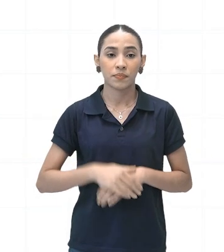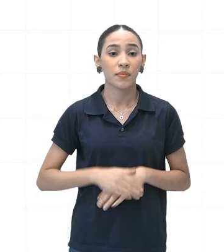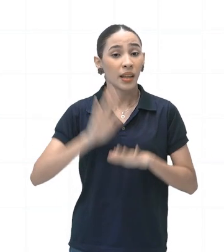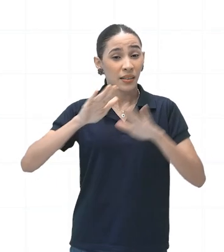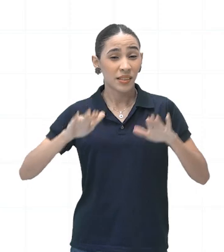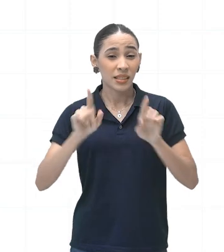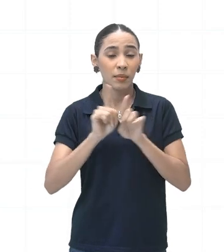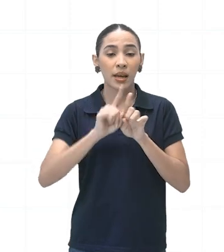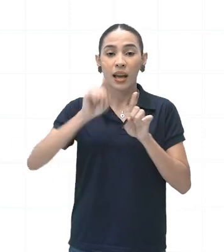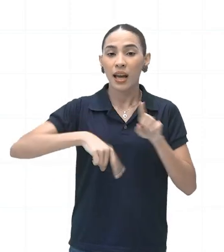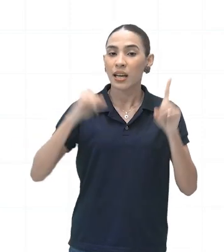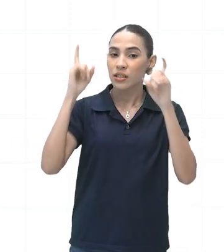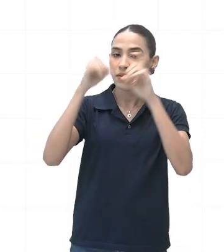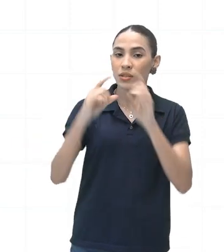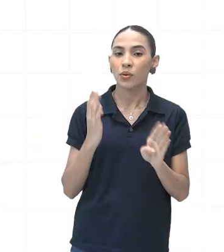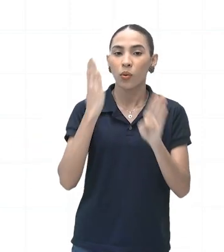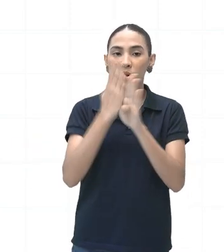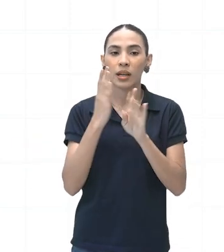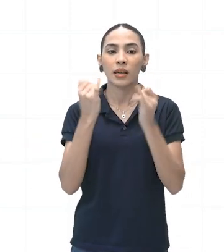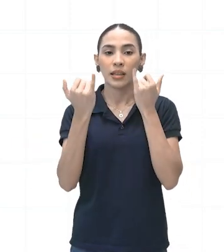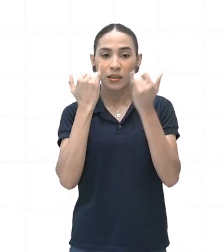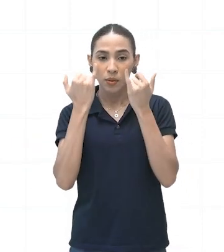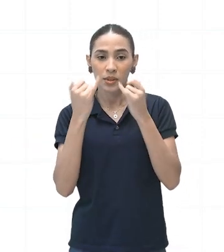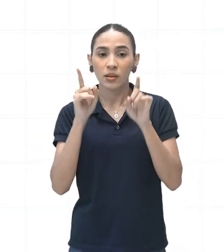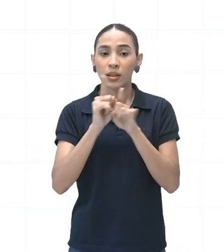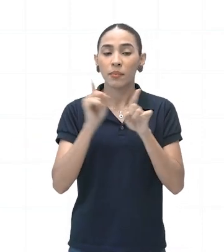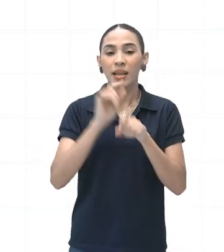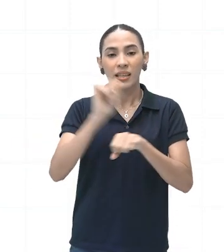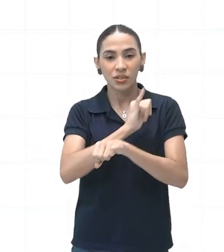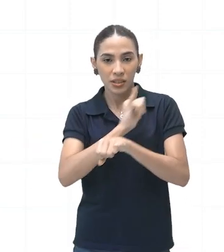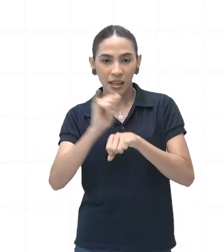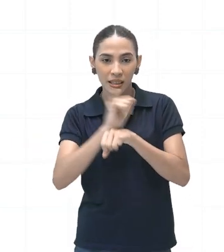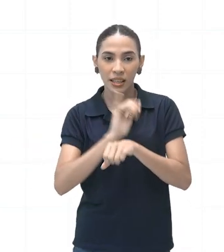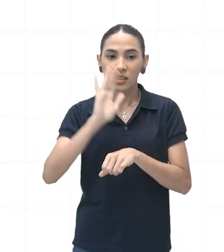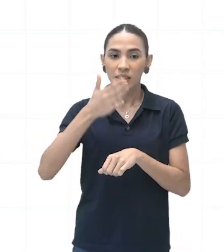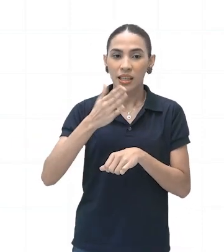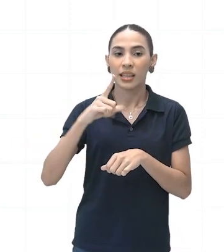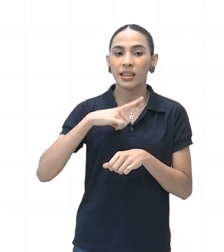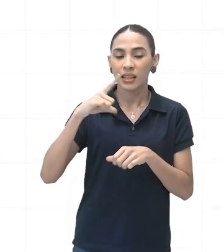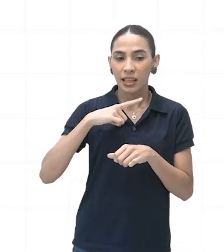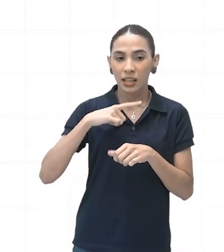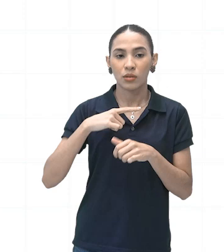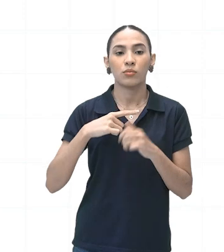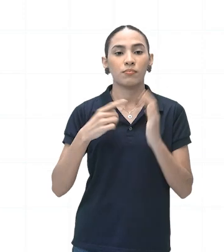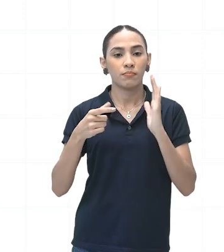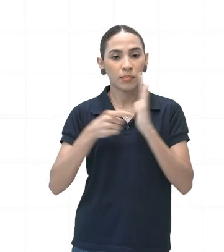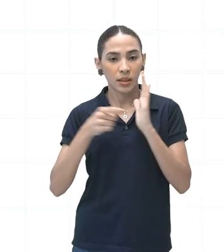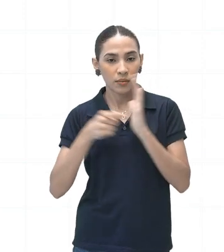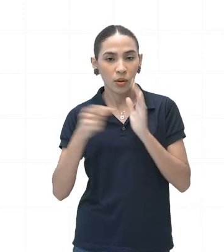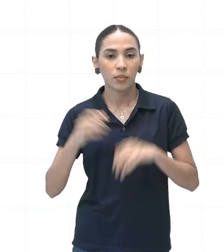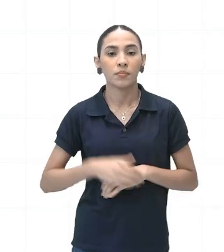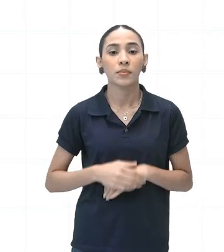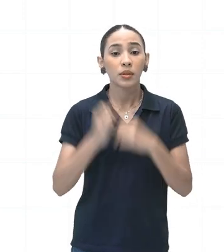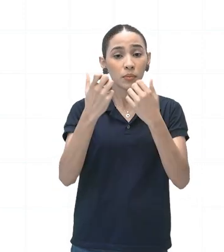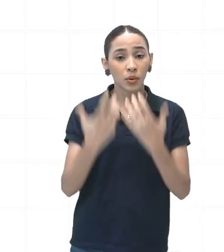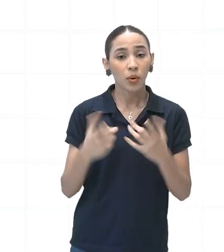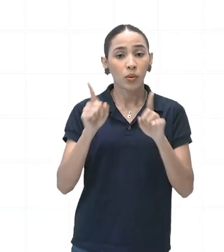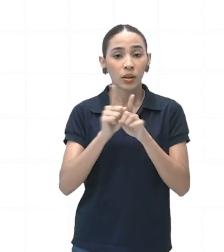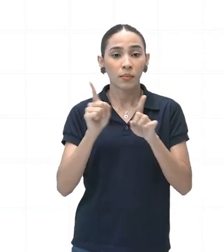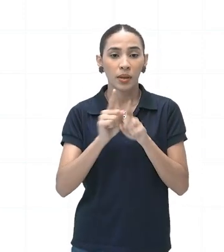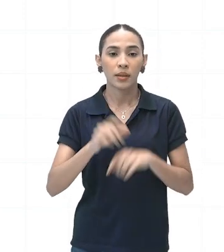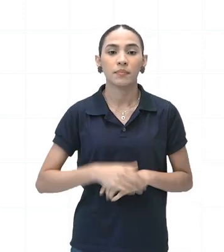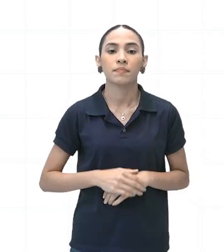Muitas vezes é difícil de achar informações sobre as ferramentas existentes nas plataformas. Explicou a